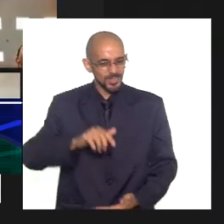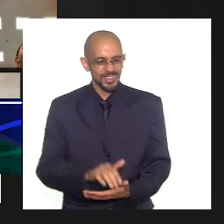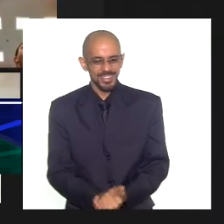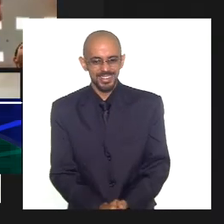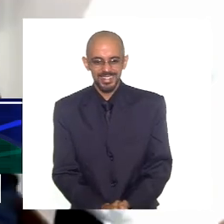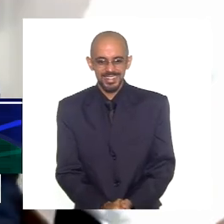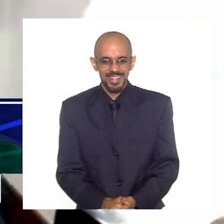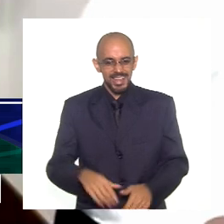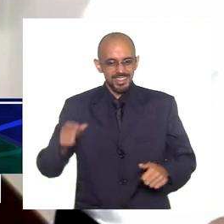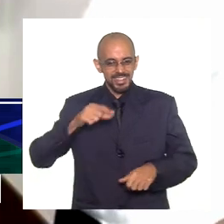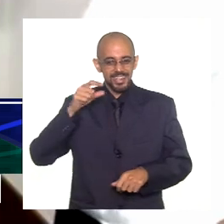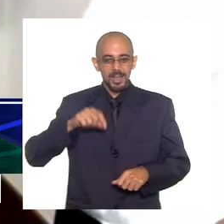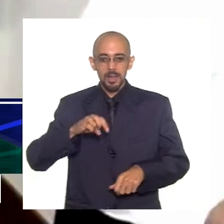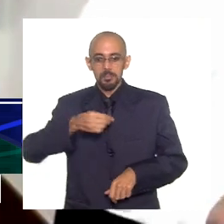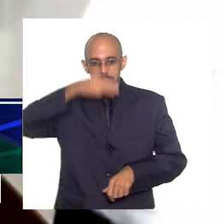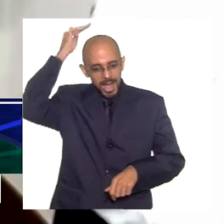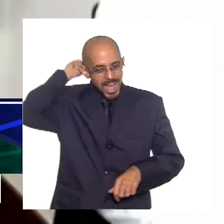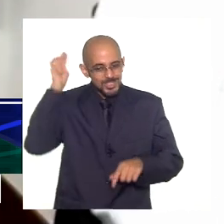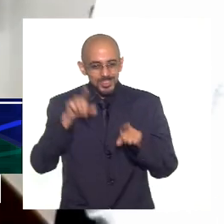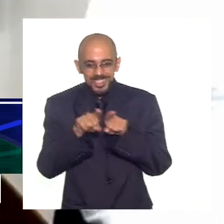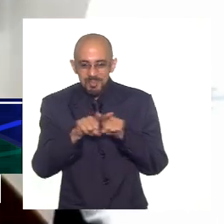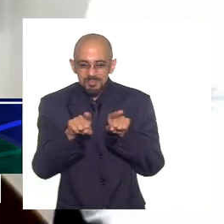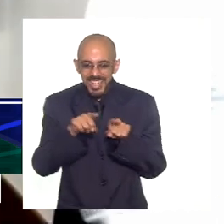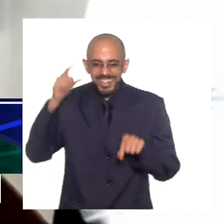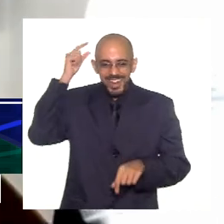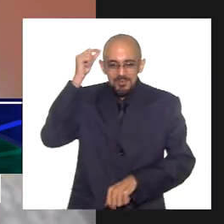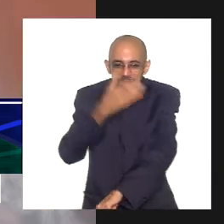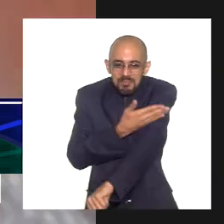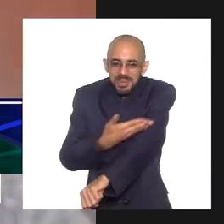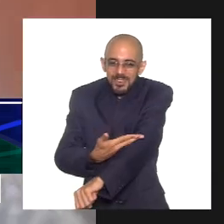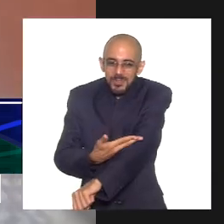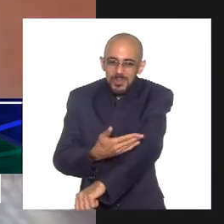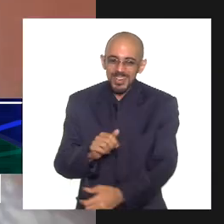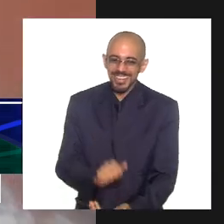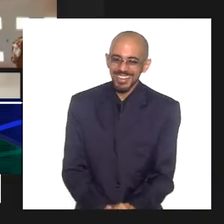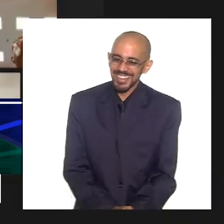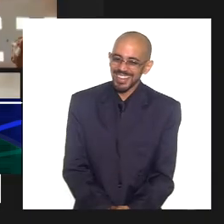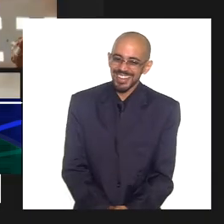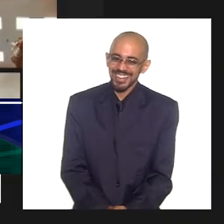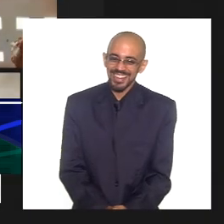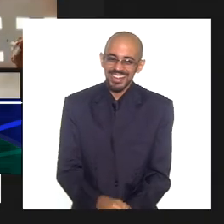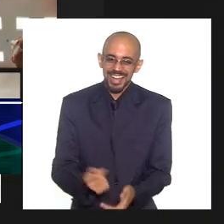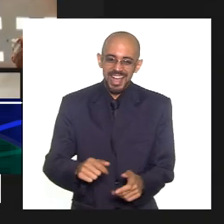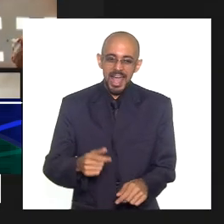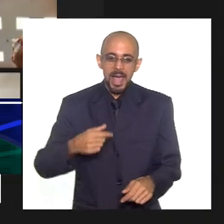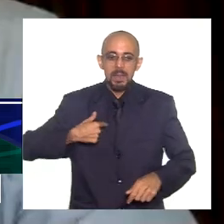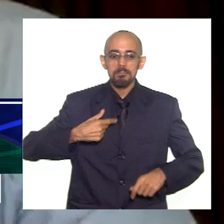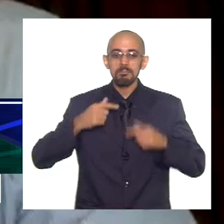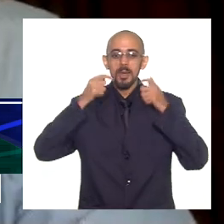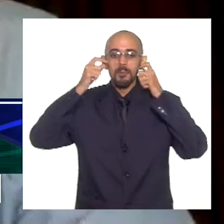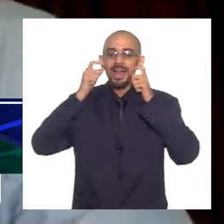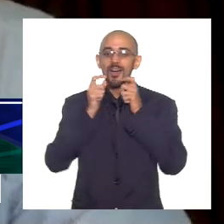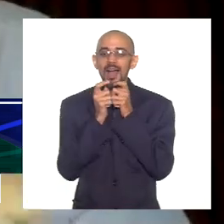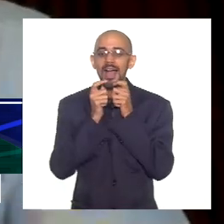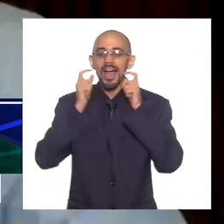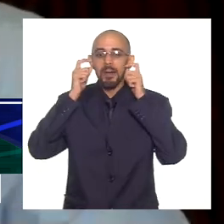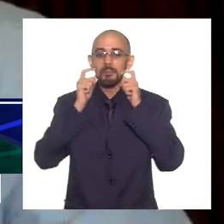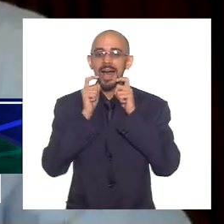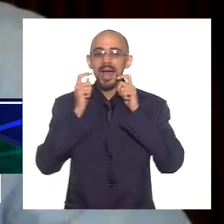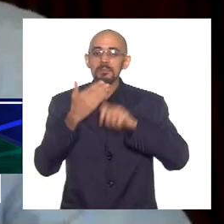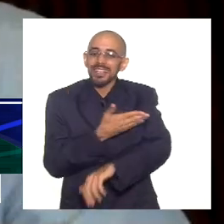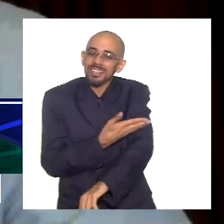ficando cabelo branco, hein, Márcio? Presidente, é desse mamão. Meu branco é na barba, presidente. Não, mas eu tô falando do